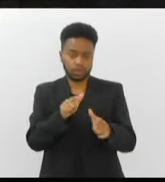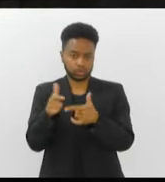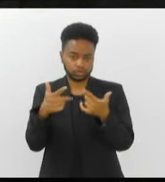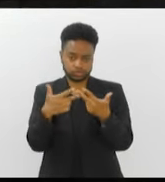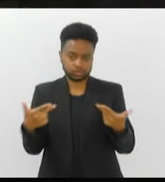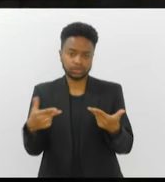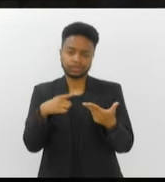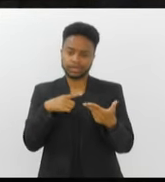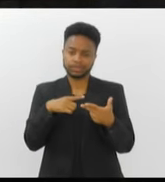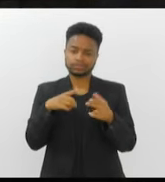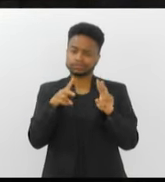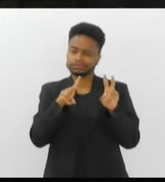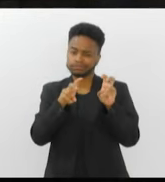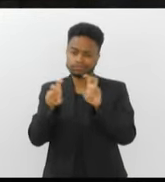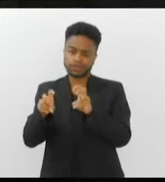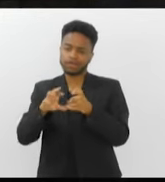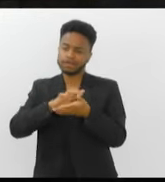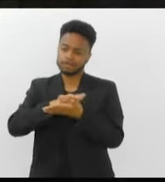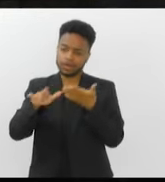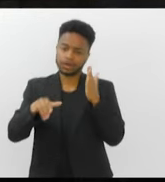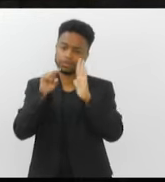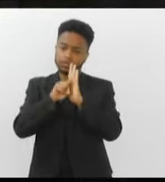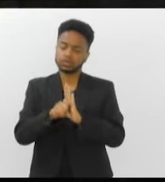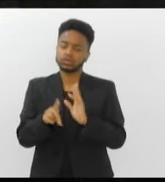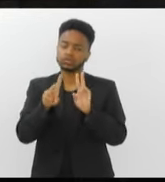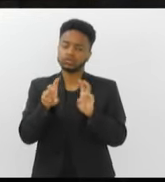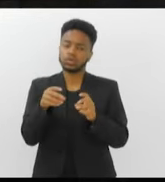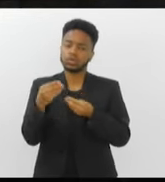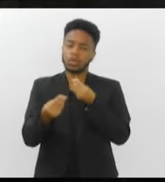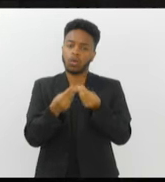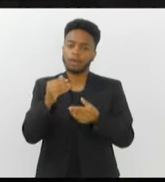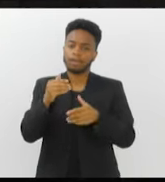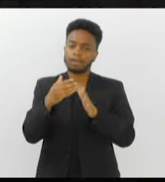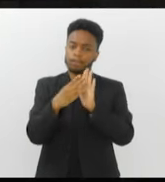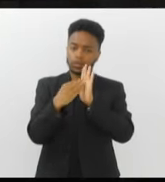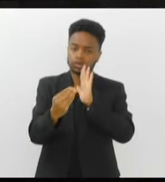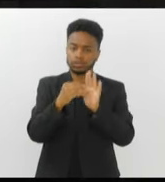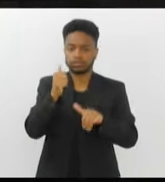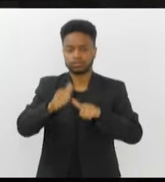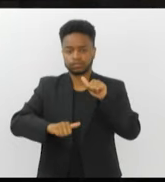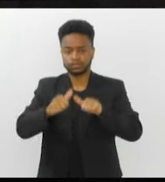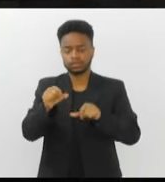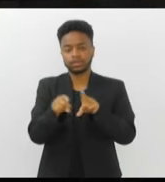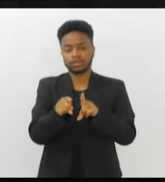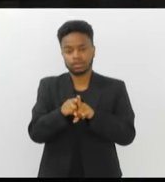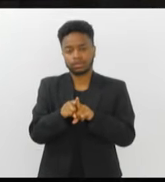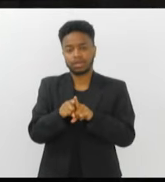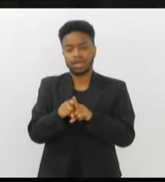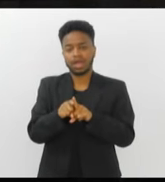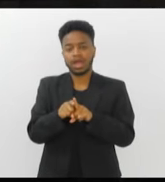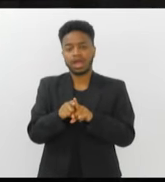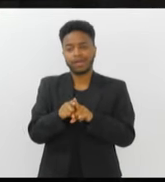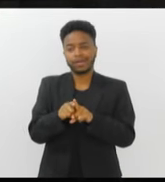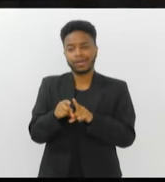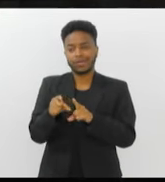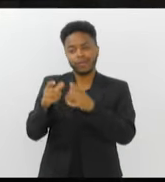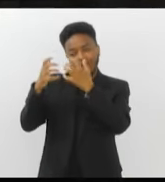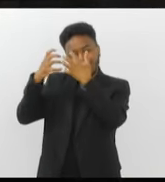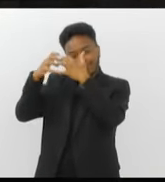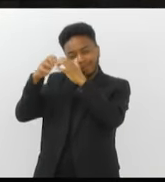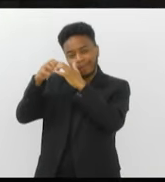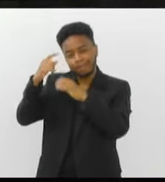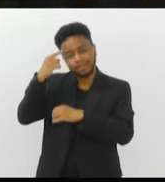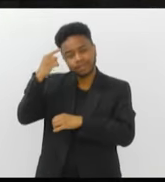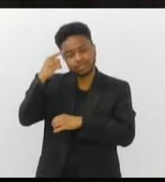série de questionamentos sobre esse modelo avaliativo do IDEB. Além do que, a lógica do ranqueamento é uma lógica que muitas vezes